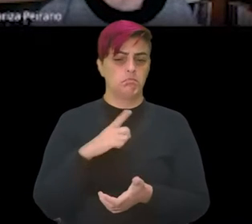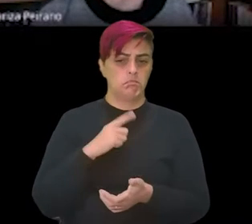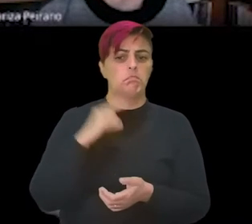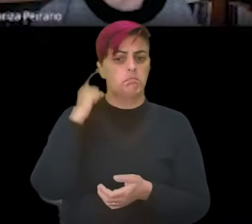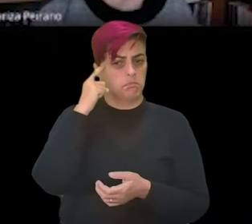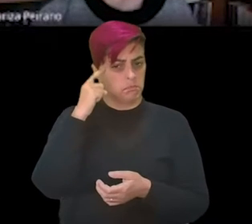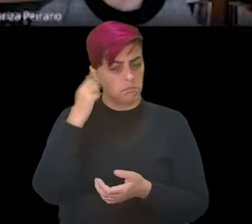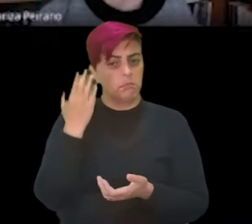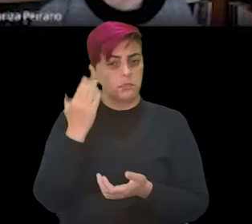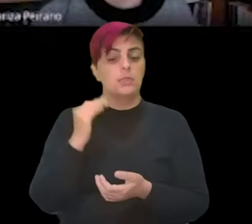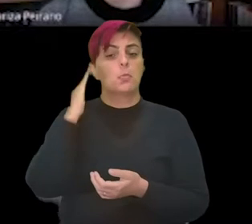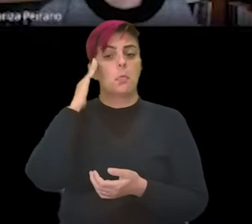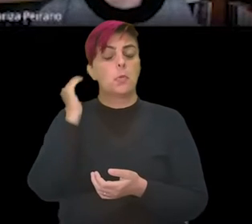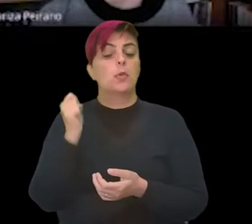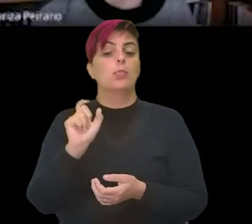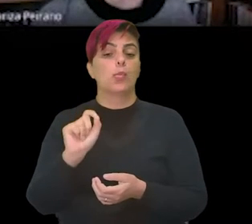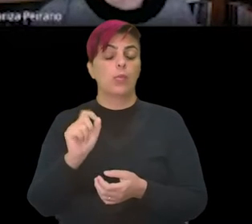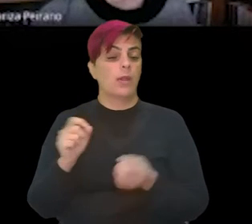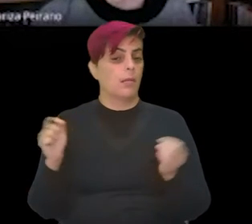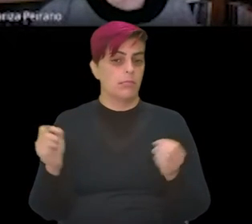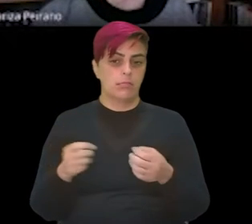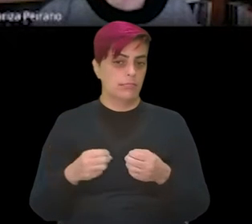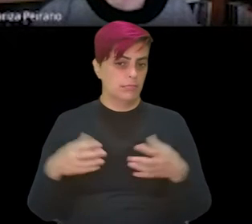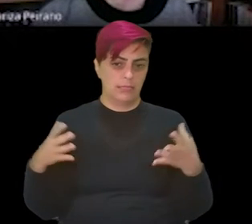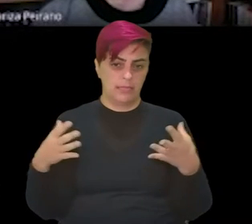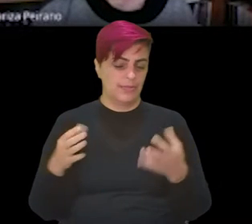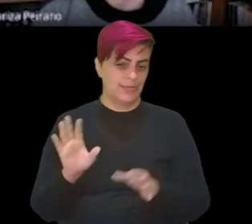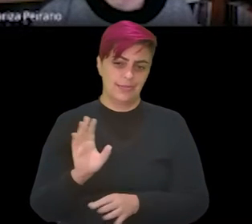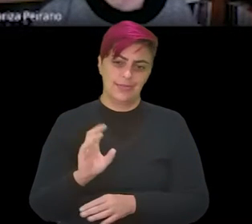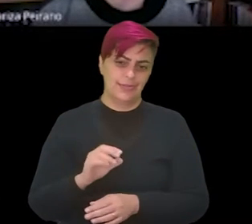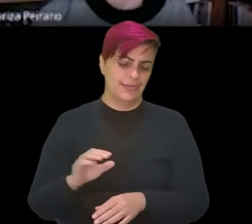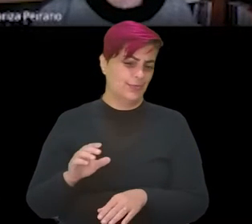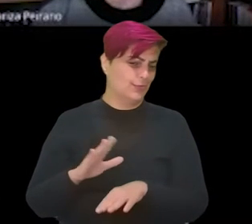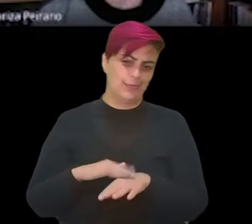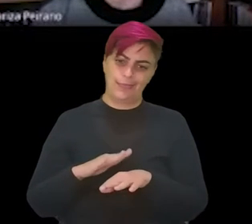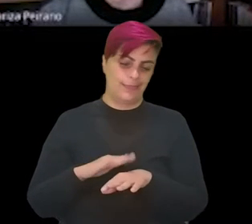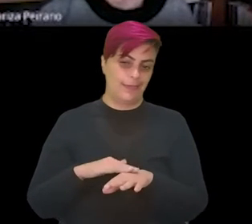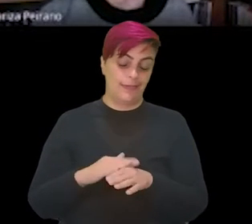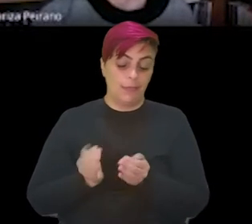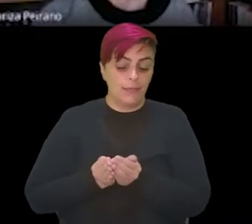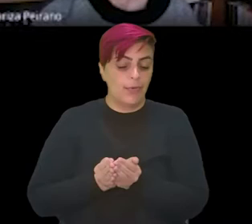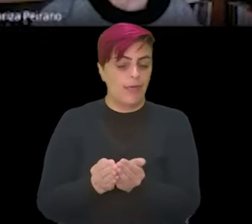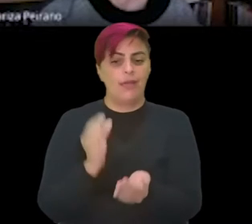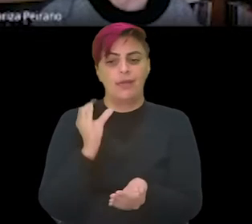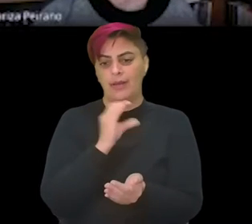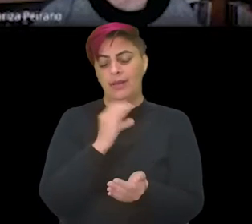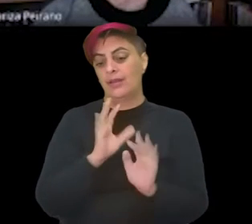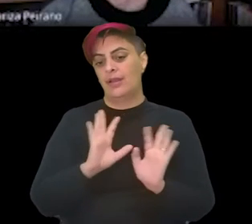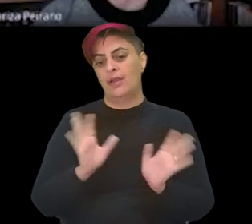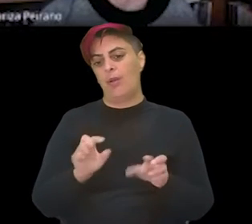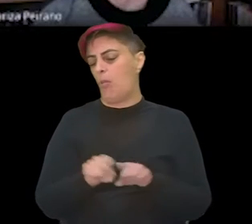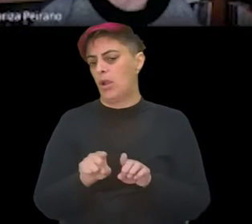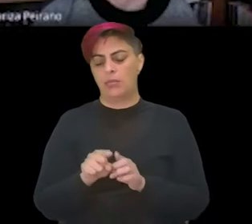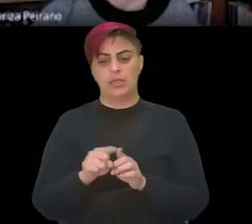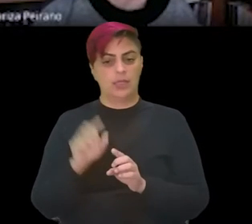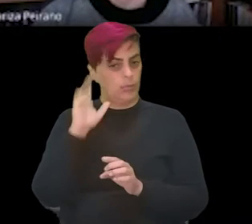racionais e sabiam, por exemplo, que a magia não faria uma canoa mais veloz nem resolveria a inaptidão